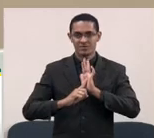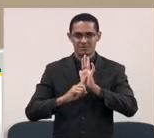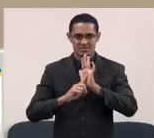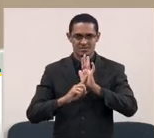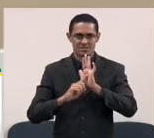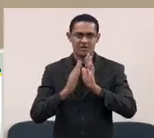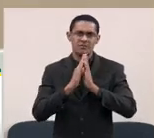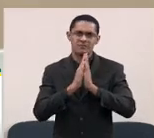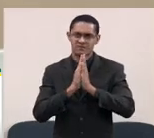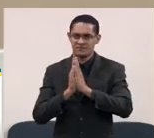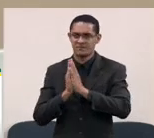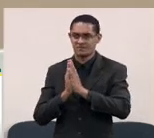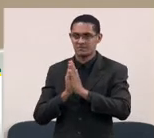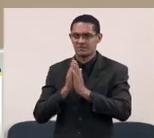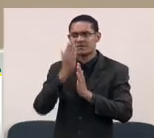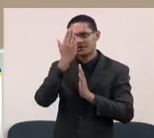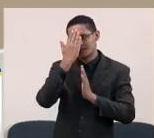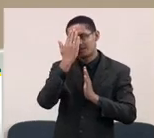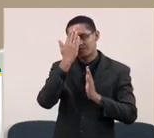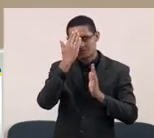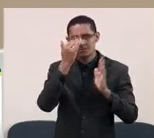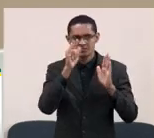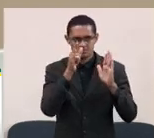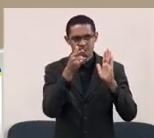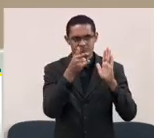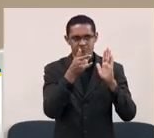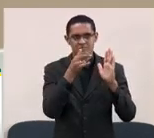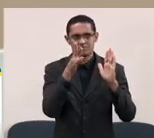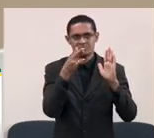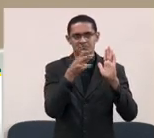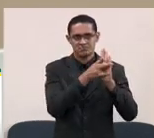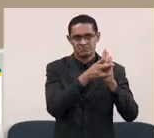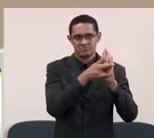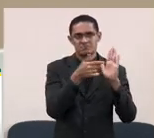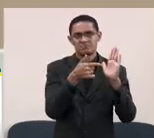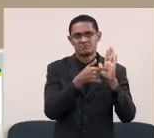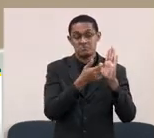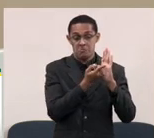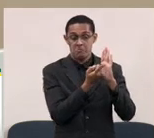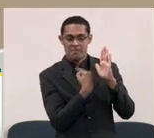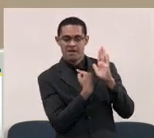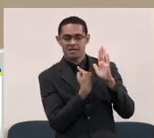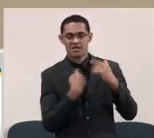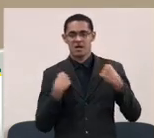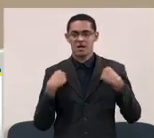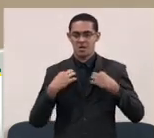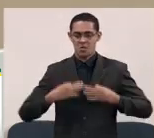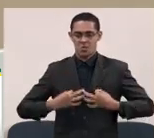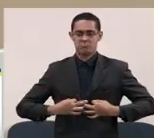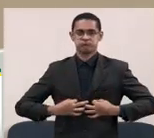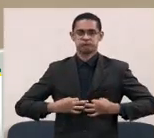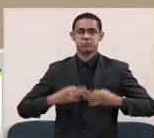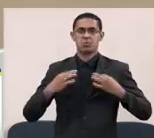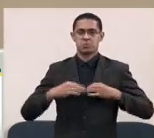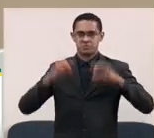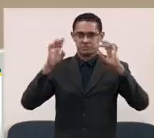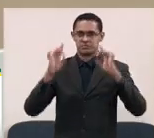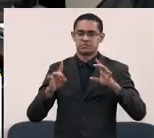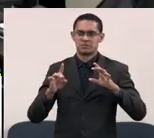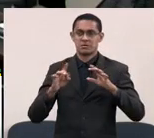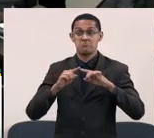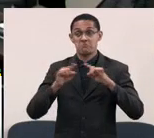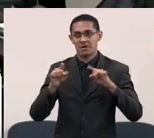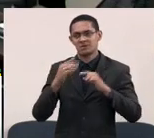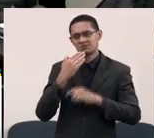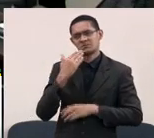possível, porque o regimento prevê que eu obrigatoriamente tenho que estar paramentada. Eu quero pedir autorização para tirar o blazer. Mas como